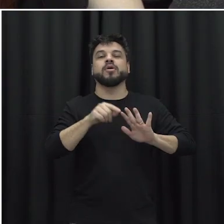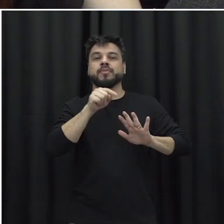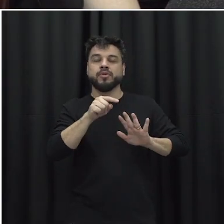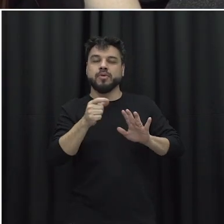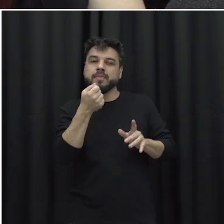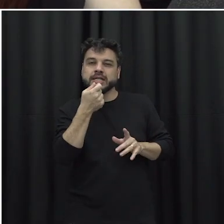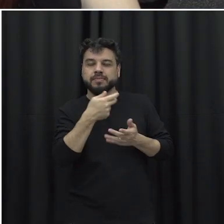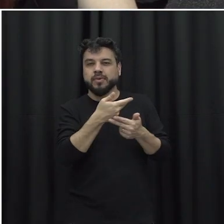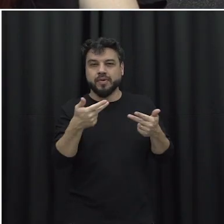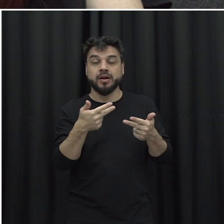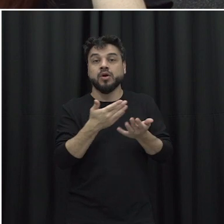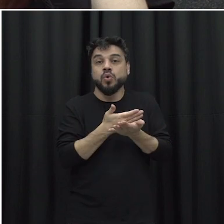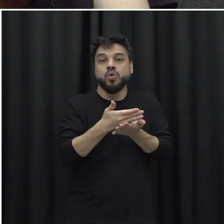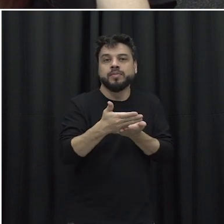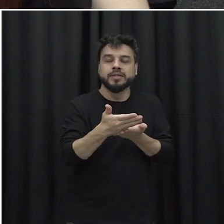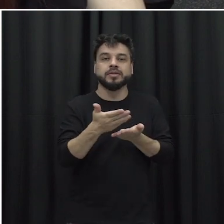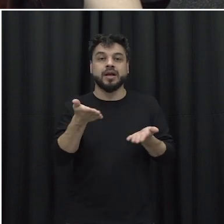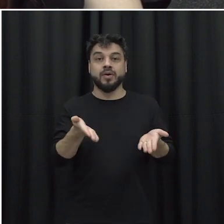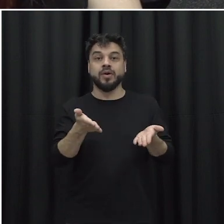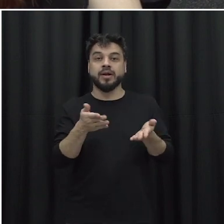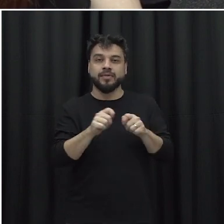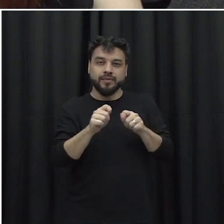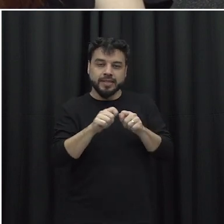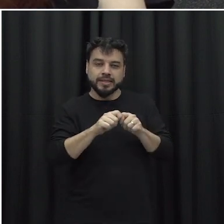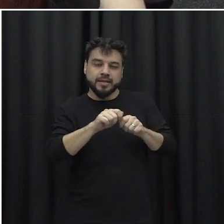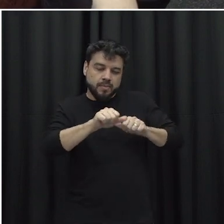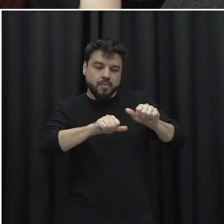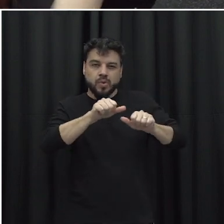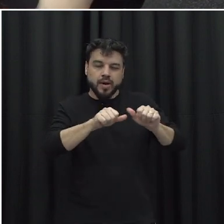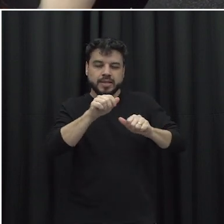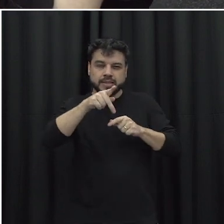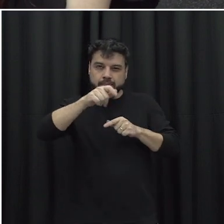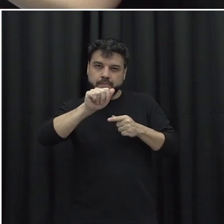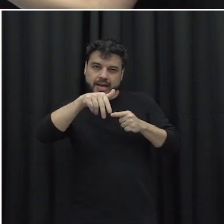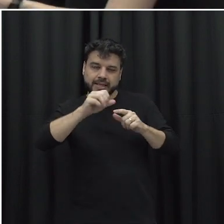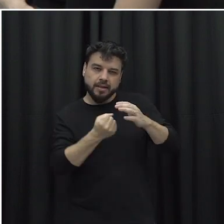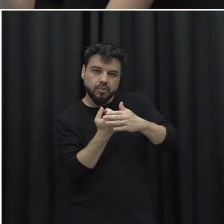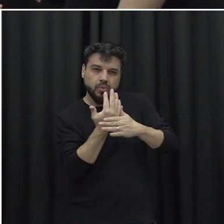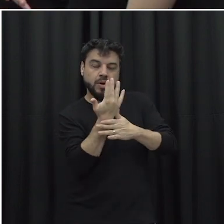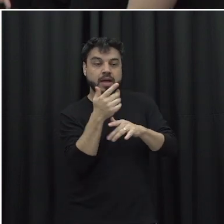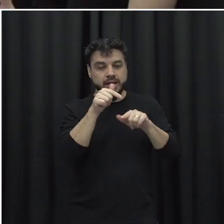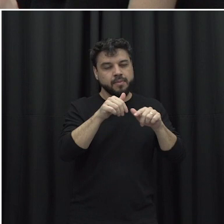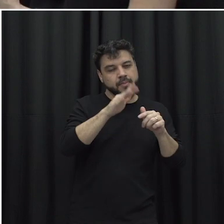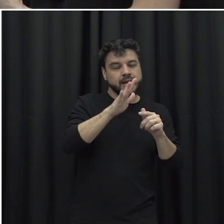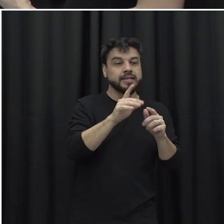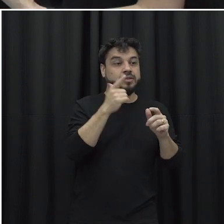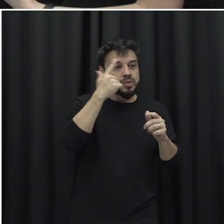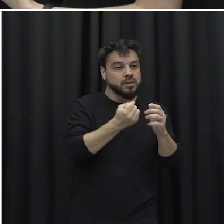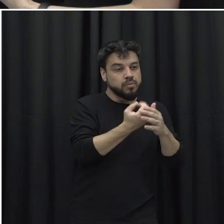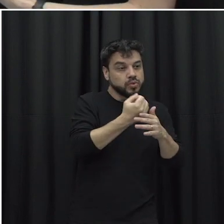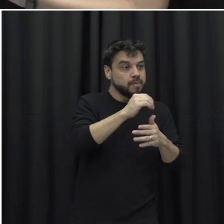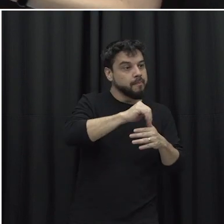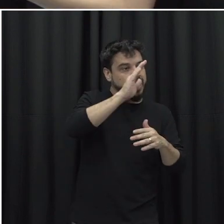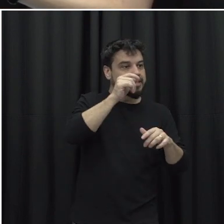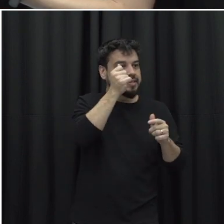a partir desse pontapé inicial, que é você conseguir ter diferentes tipos de planta, uma que produz mais um composto, outra que produz